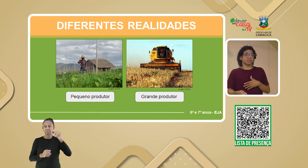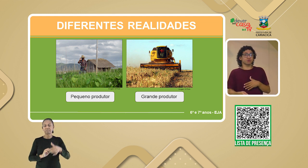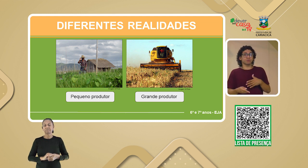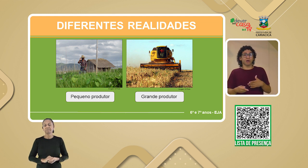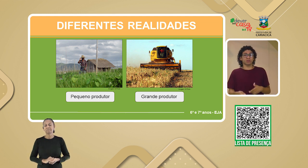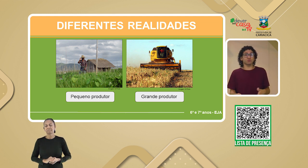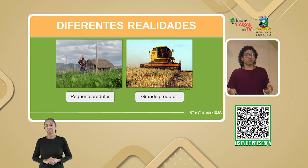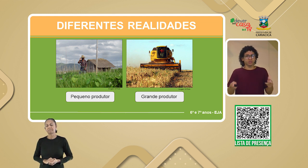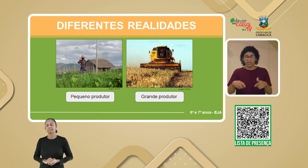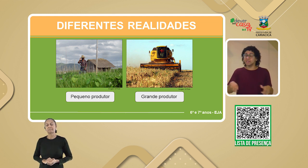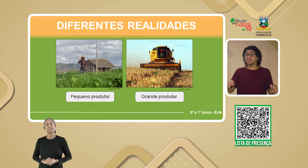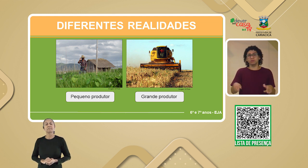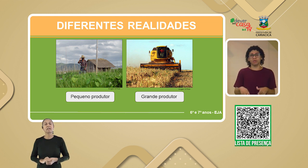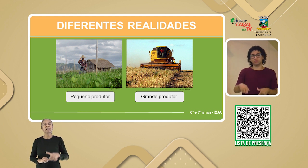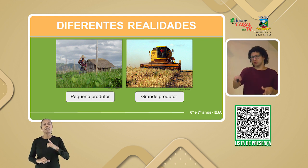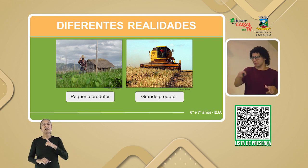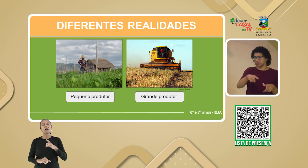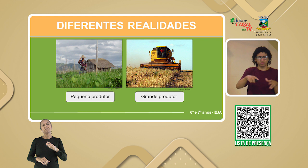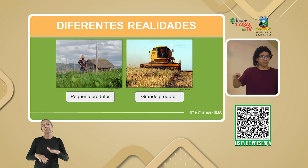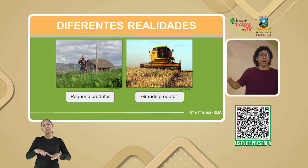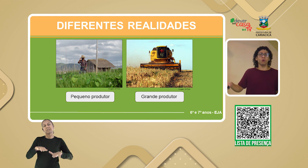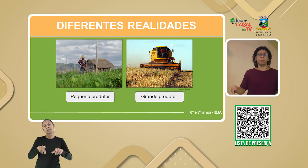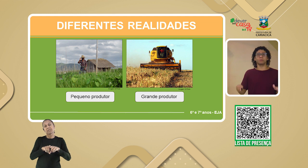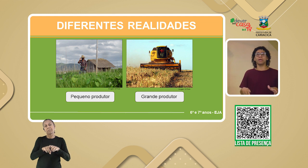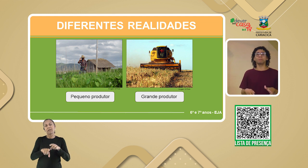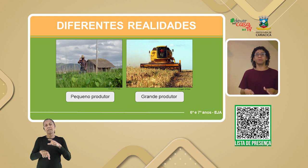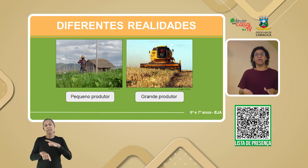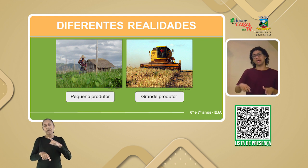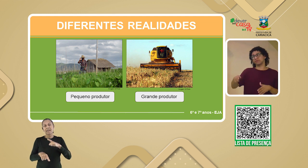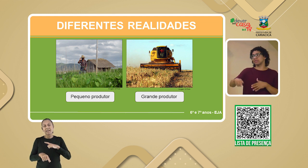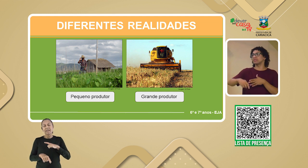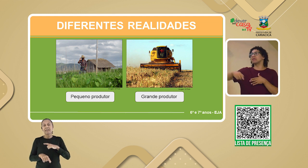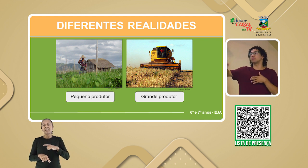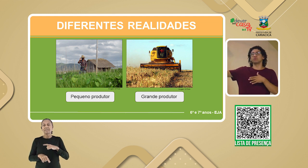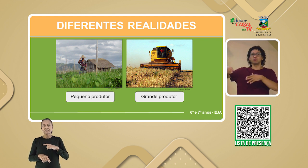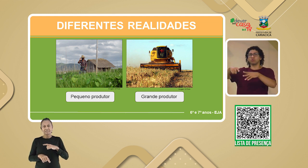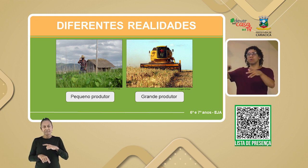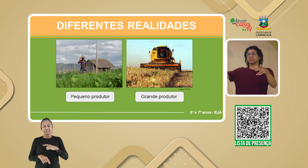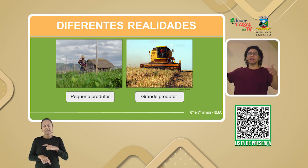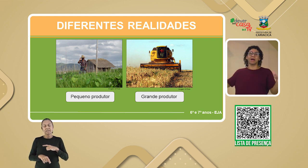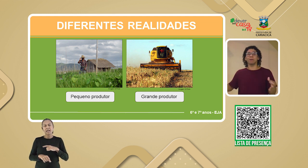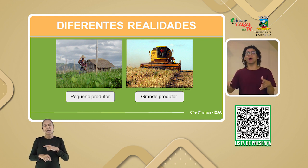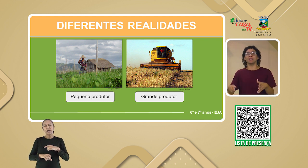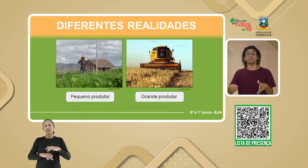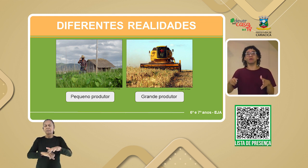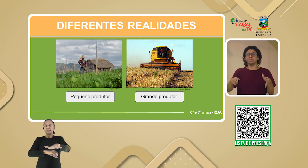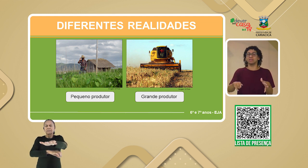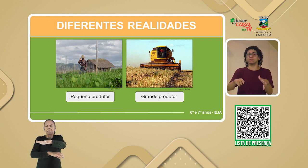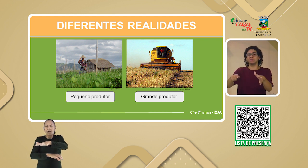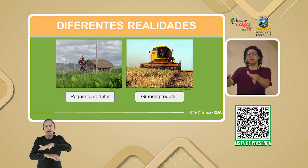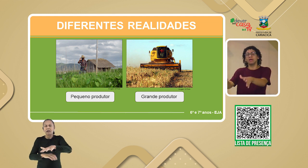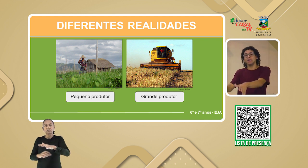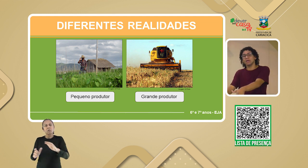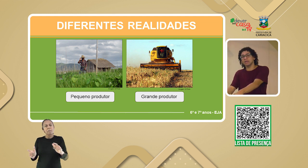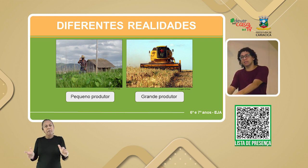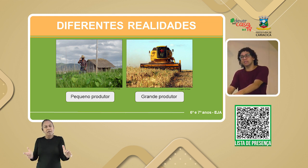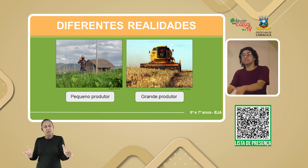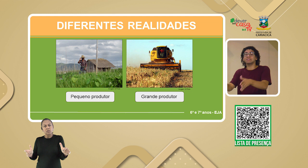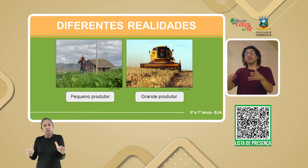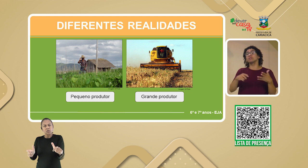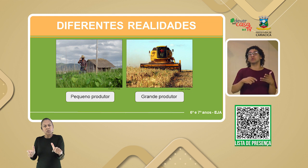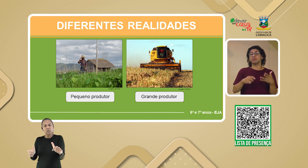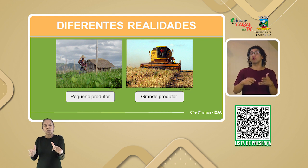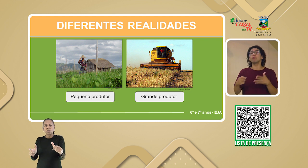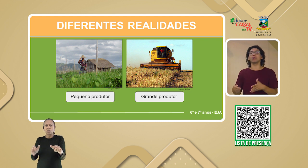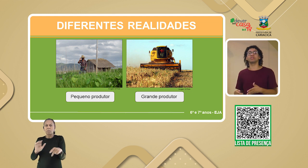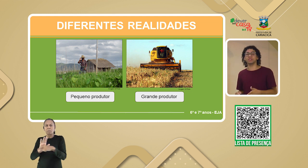muitas vezes o espaço onde ele reside mesmo, um espaço, um quintal, Às vezes ele tem uma terra a mais, mas ainda assim